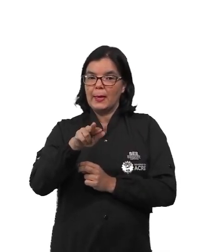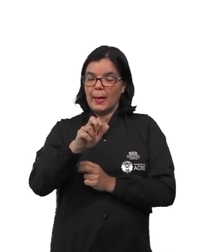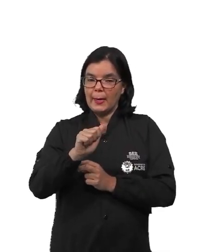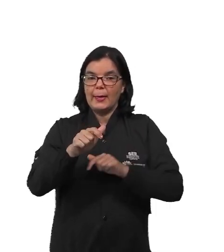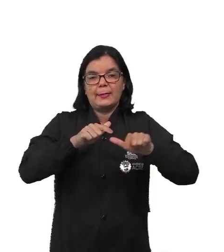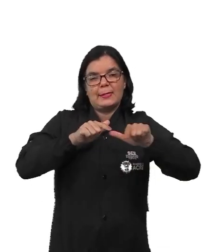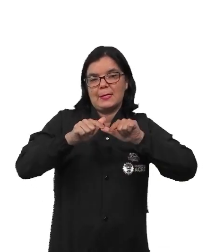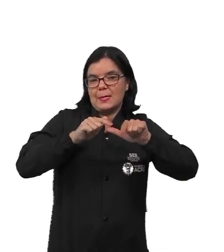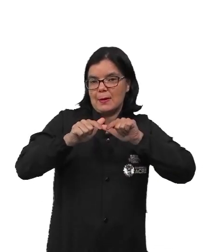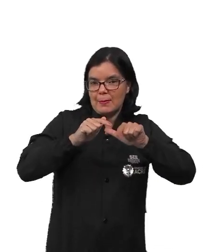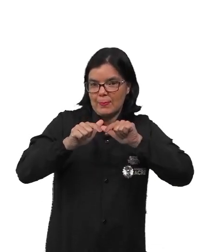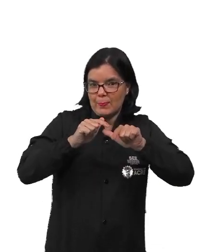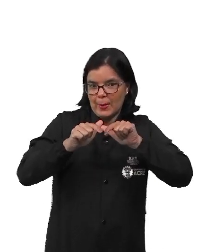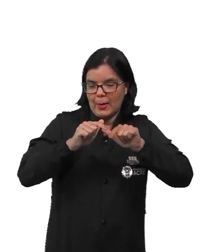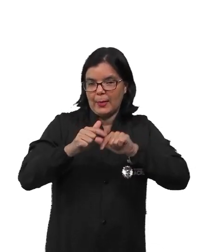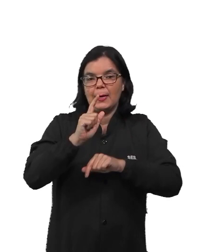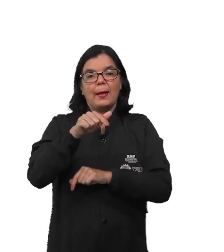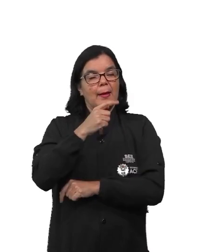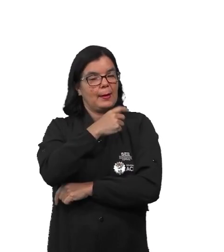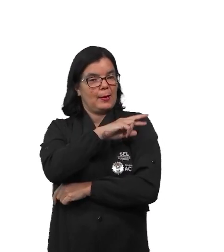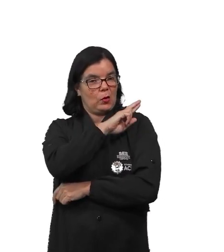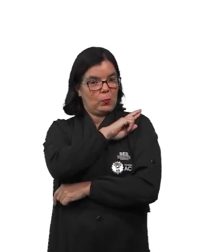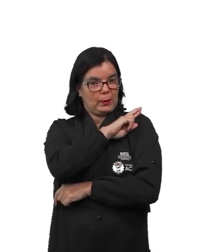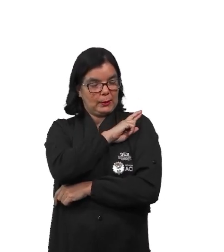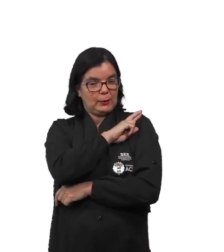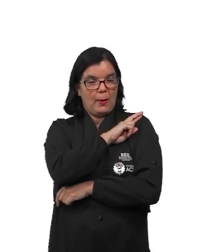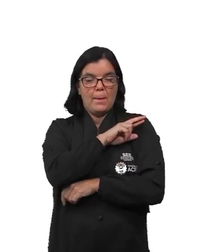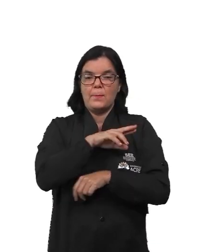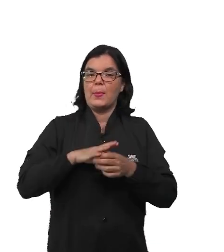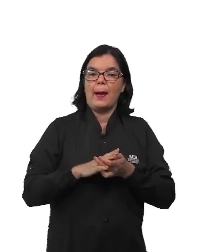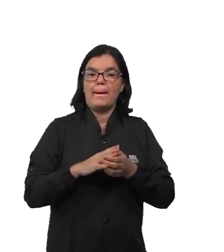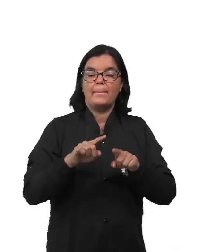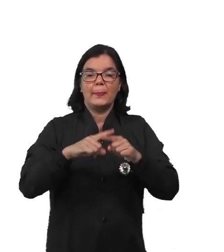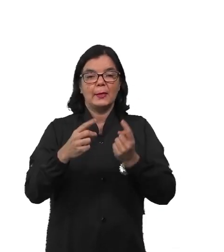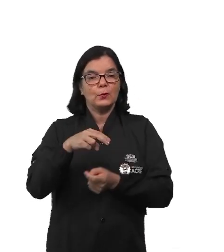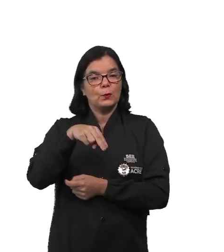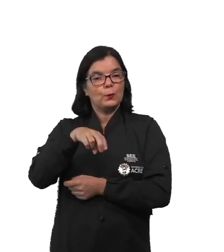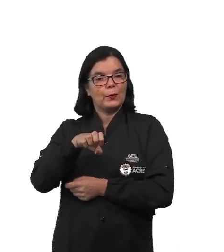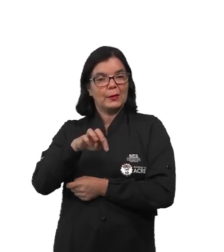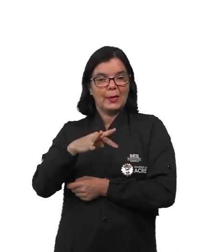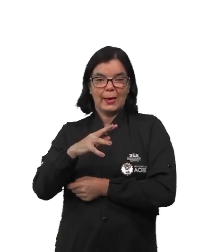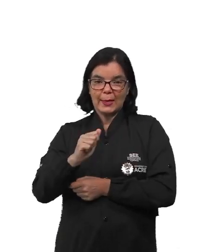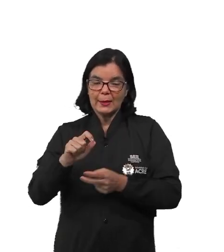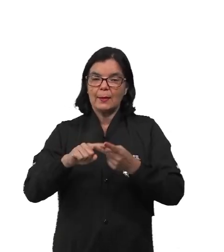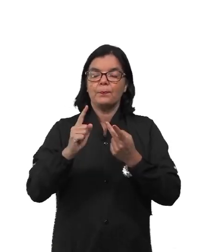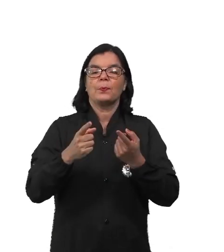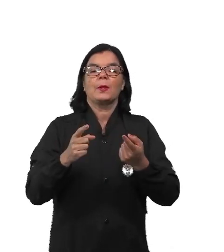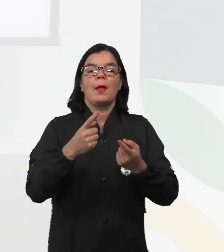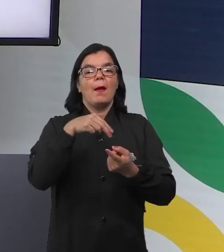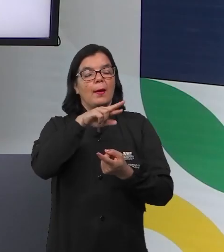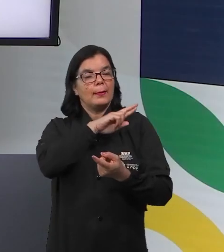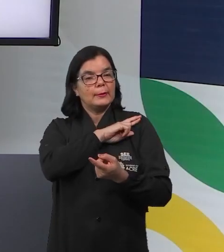atividades. Elas são responsáveis pela coleta do néctar e do pólen. Elas são